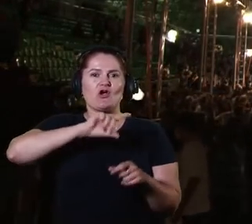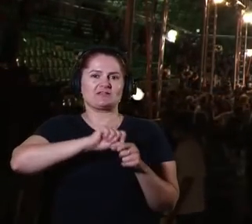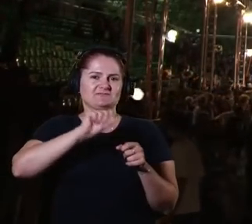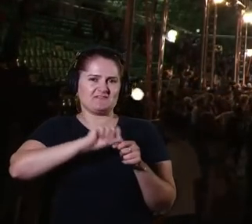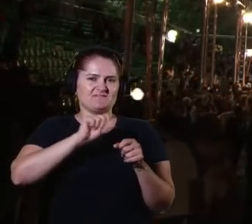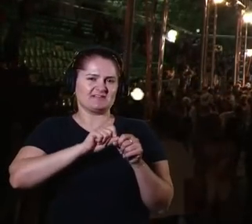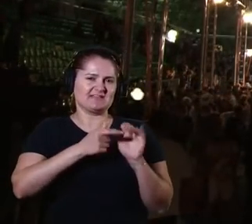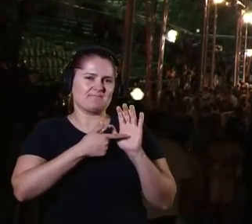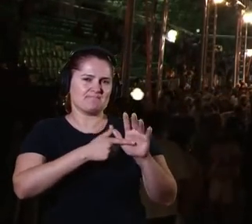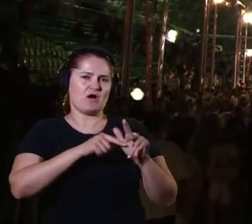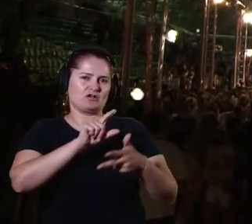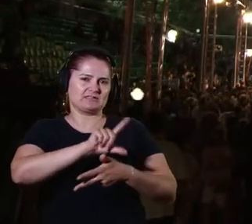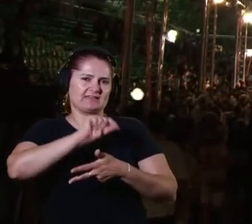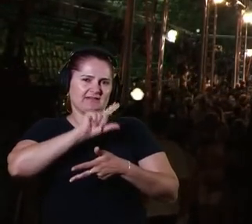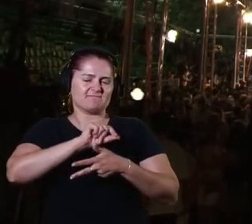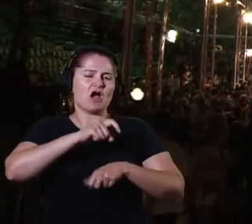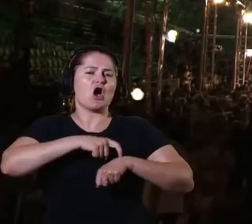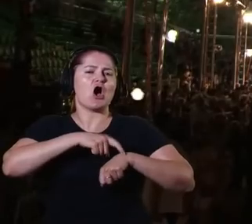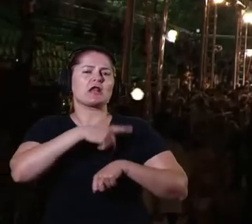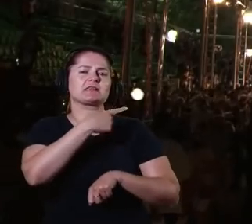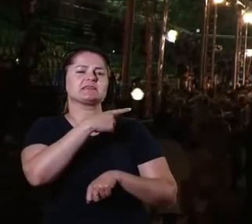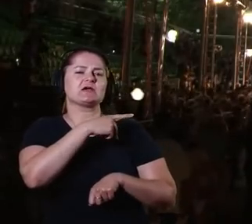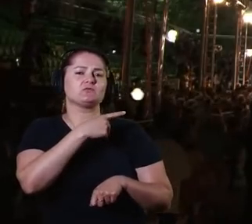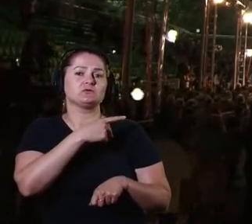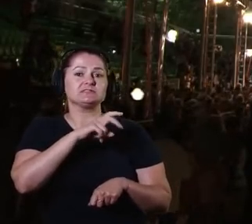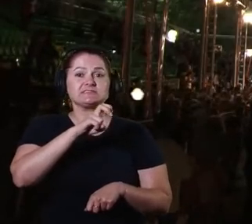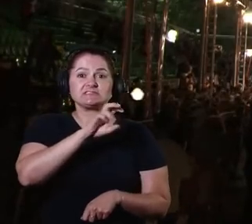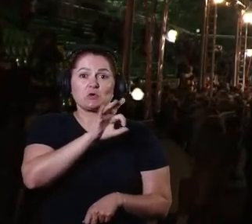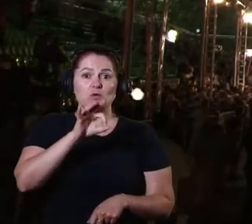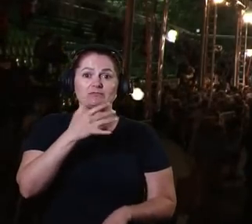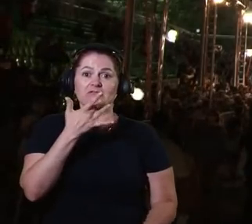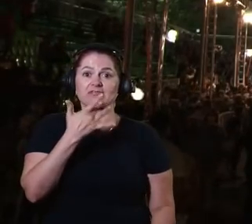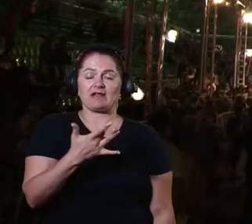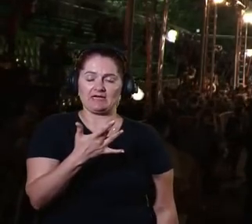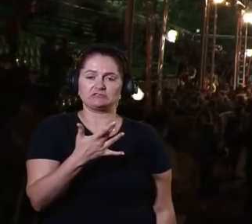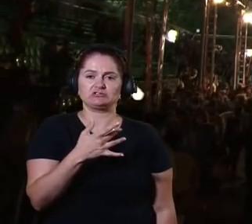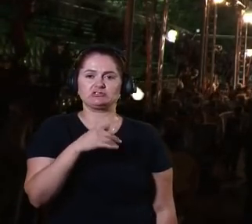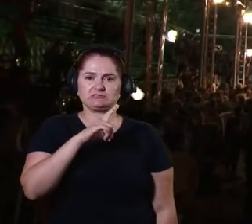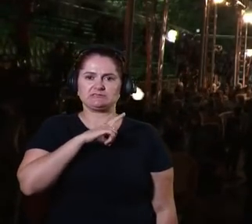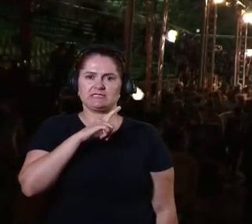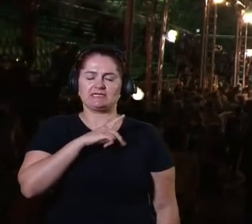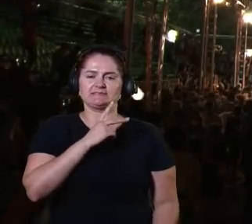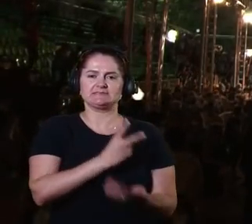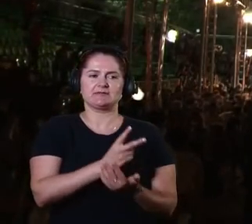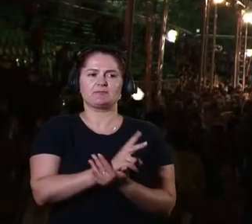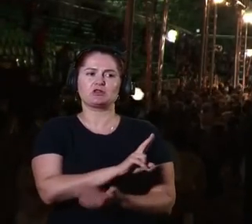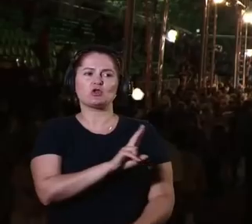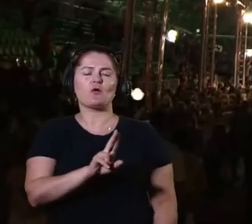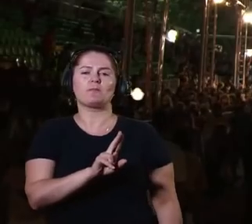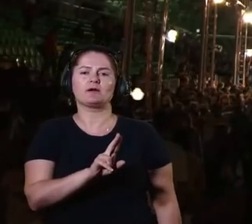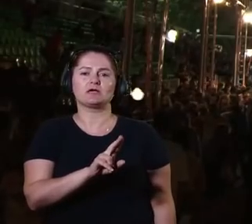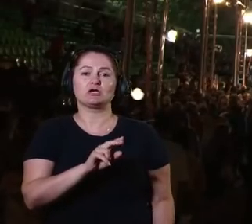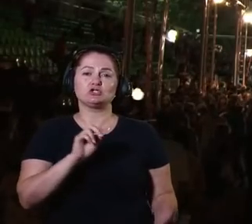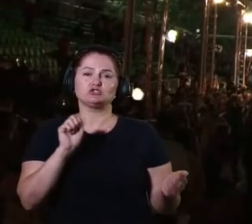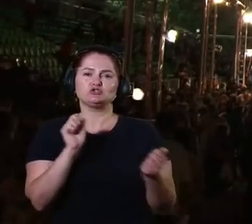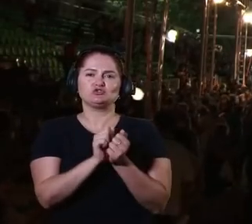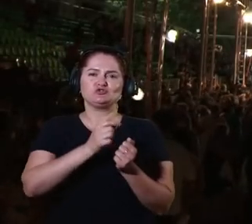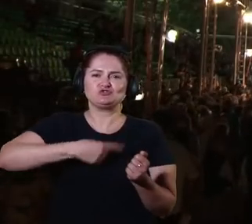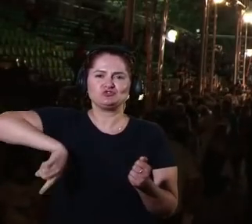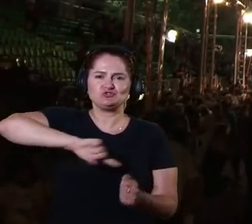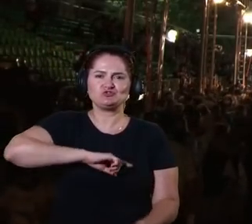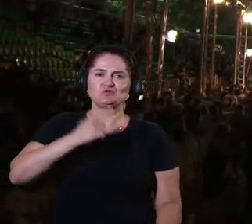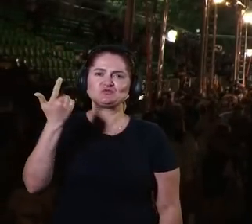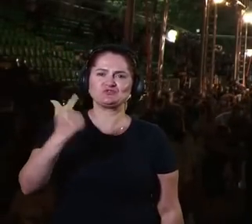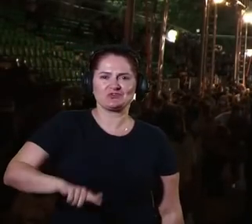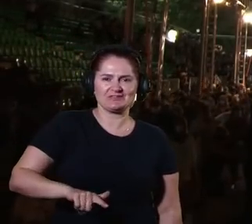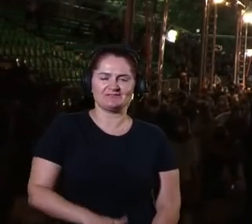programa. Também. Todos lá os dias, que horas? Às 5 da tarde. Qual que é o nome? O nome? Pode falar para mim, por favor. Juntos Outra Vez. Eu